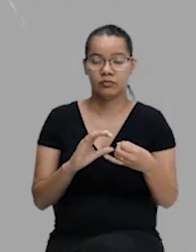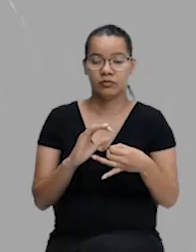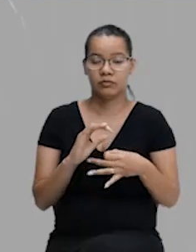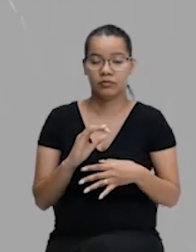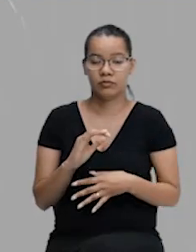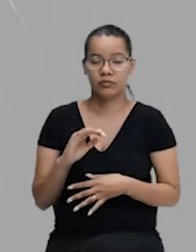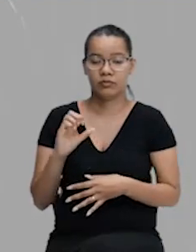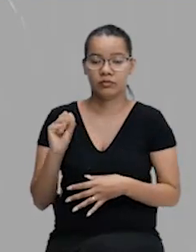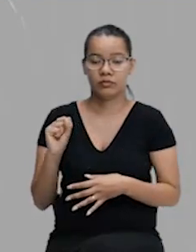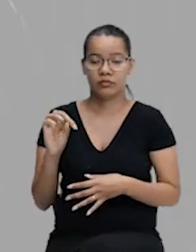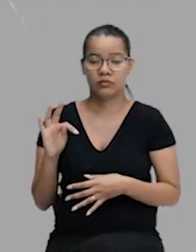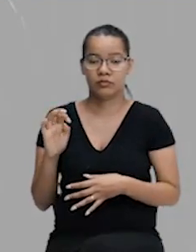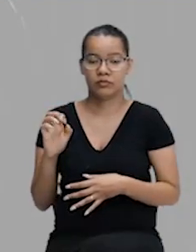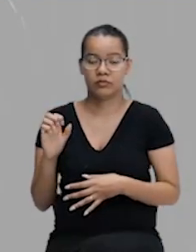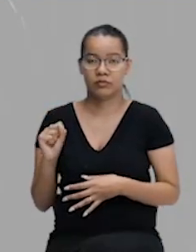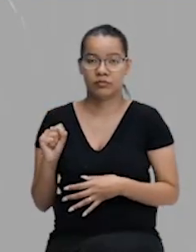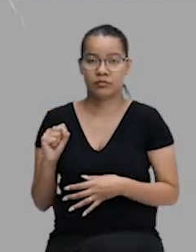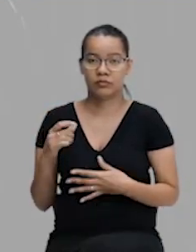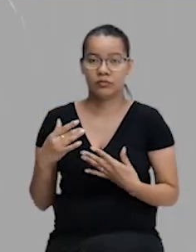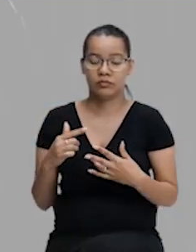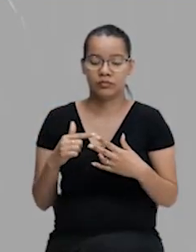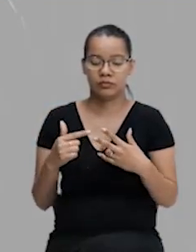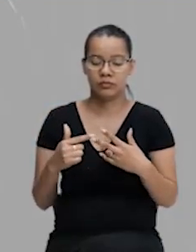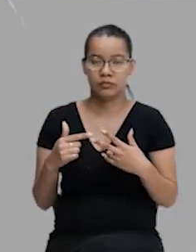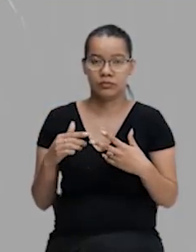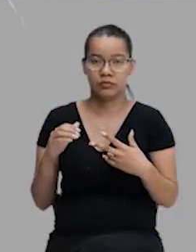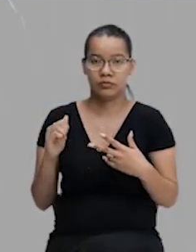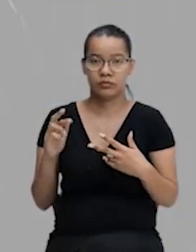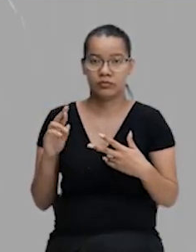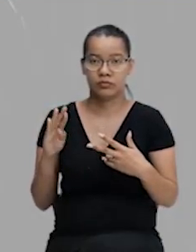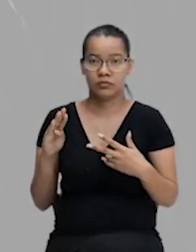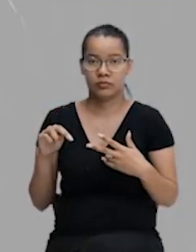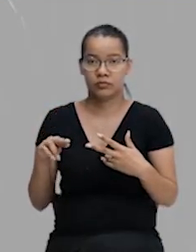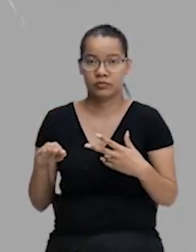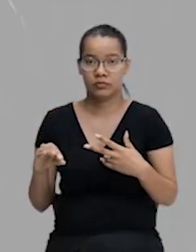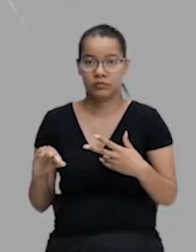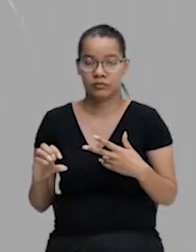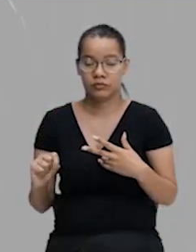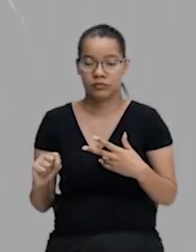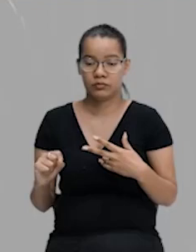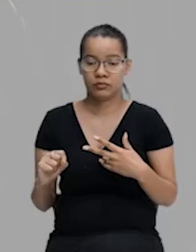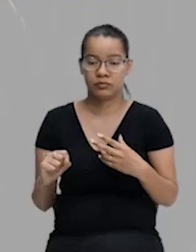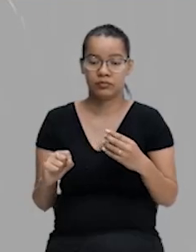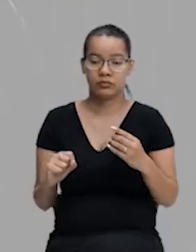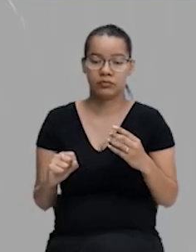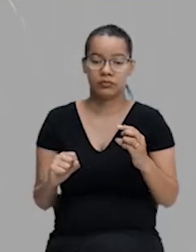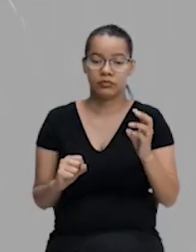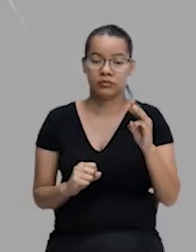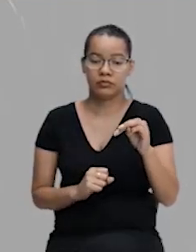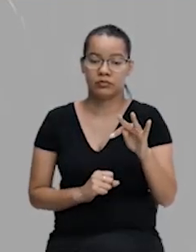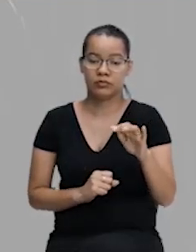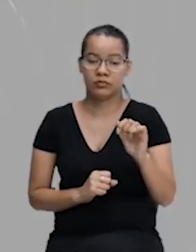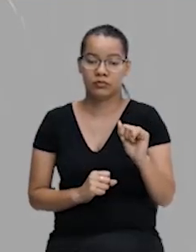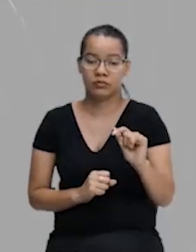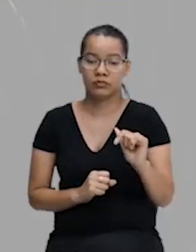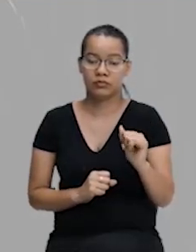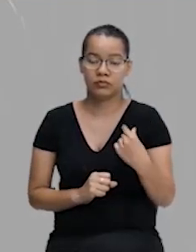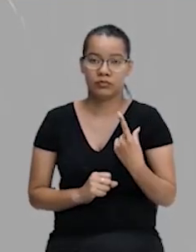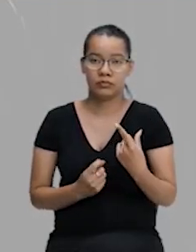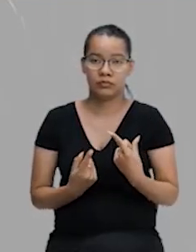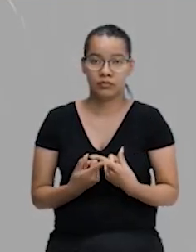ésteres. Então, etanoato são dois carbonos. Etanoato de metila, porque aqui nós temos o